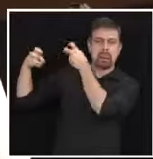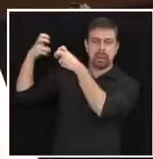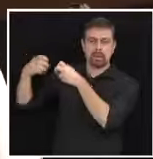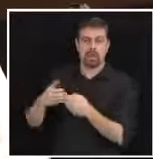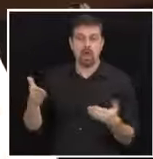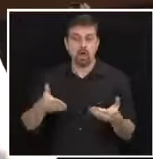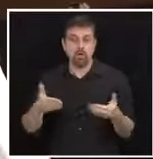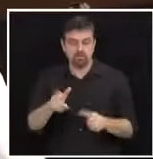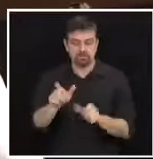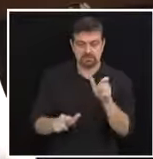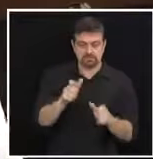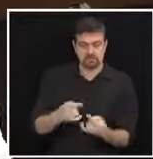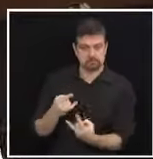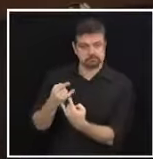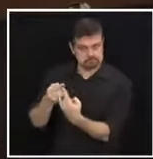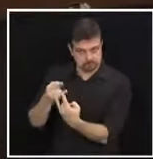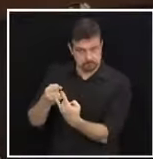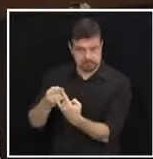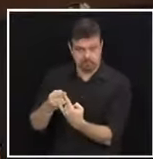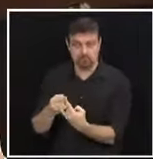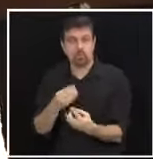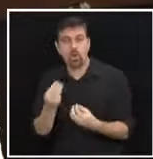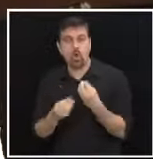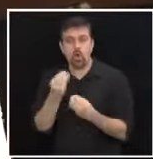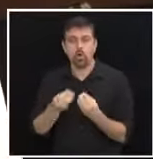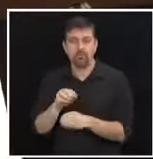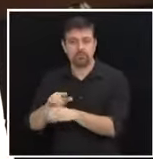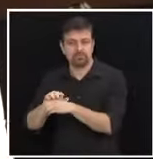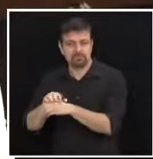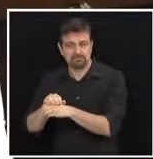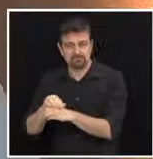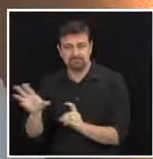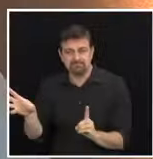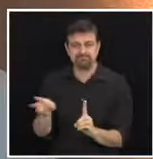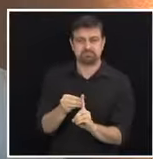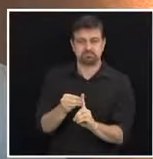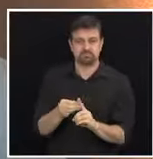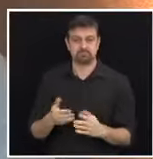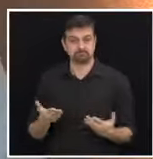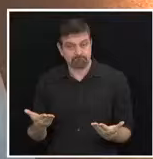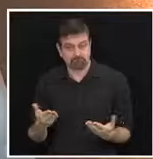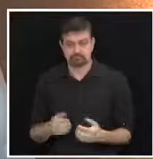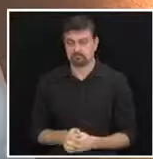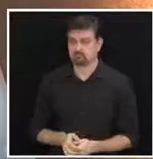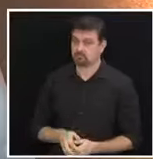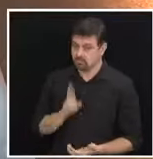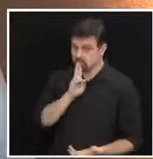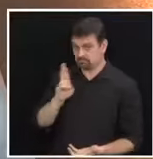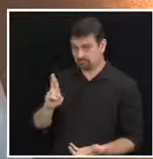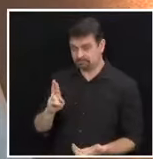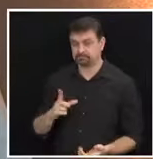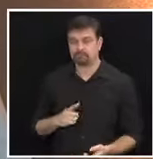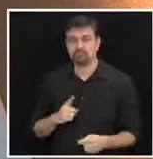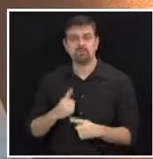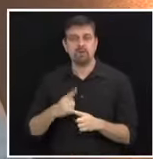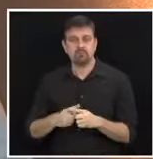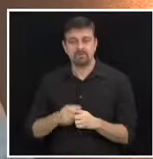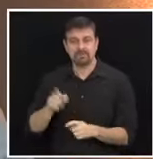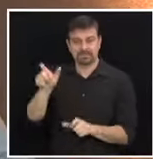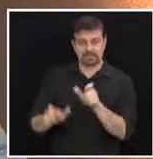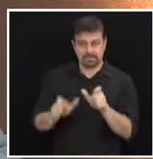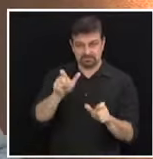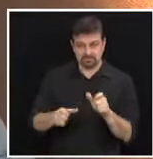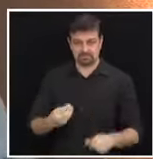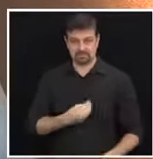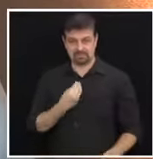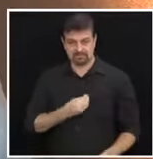mesmo se previnem, não continuam pegando, adquirindo esse vírus? Não, o fator que reduziu drasticamente a